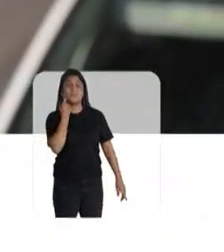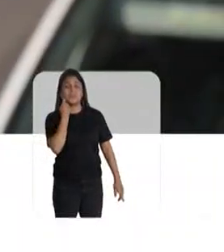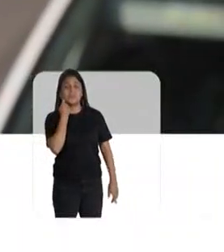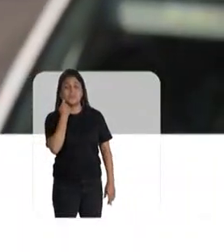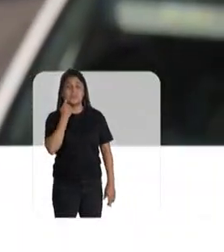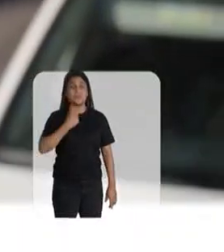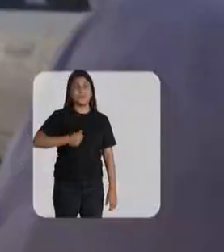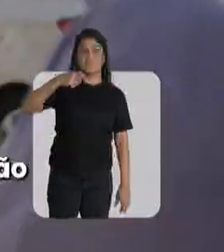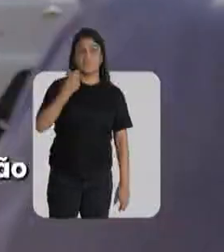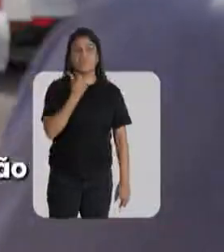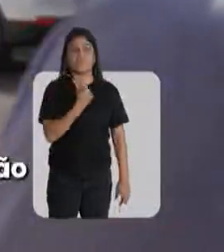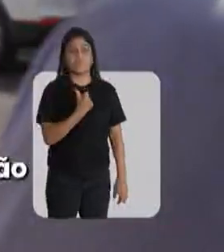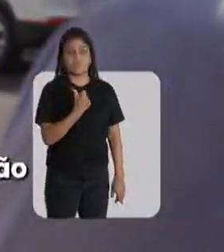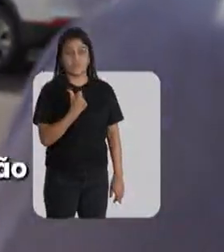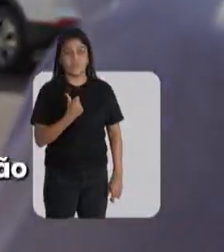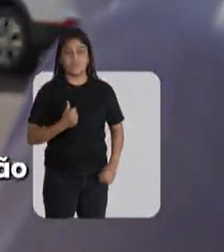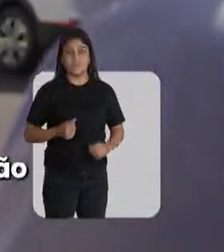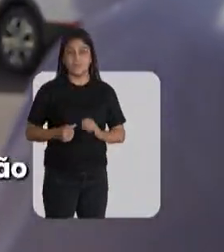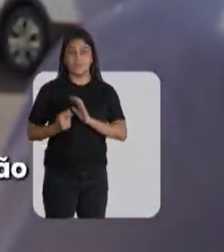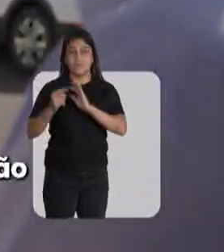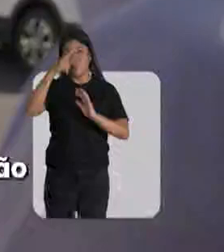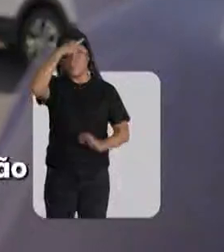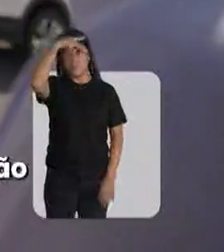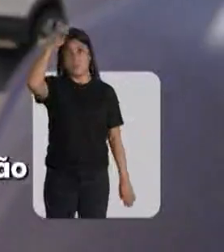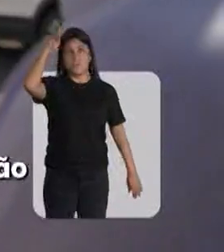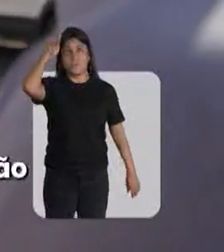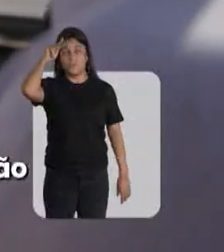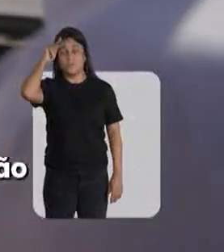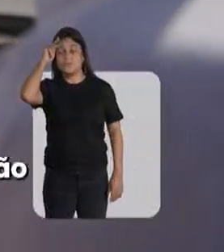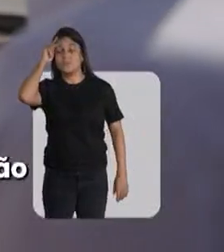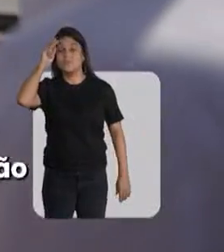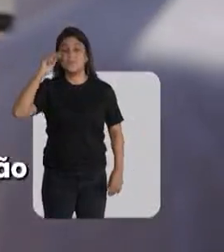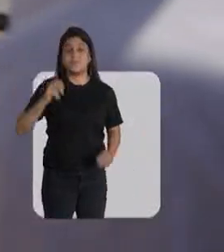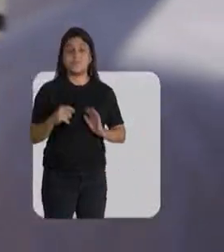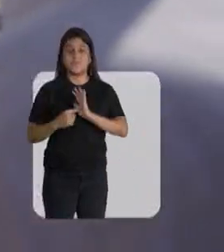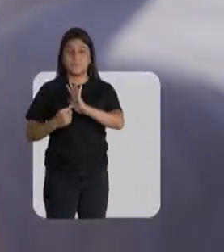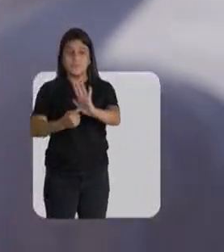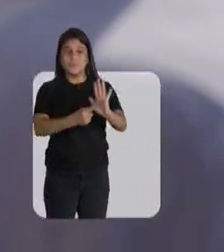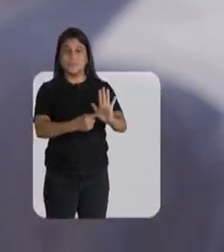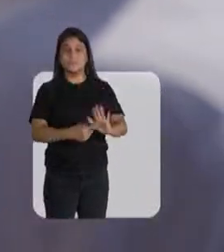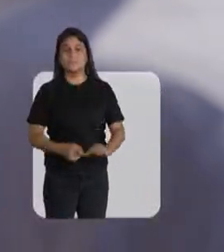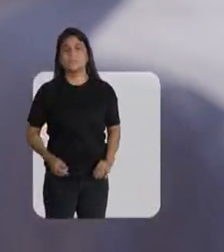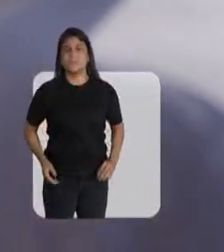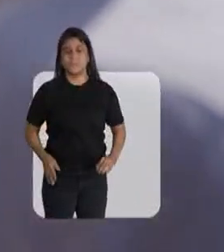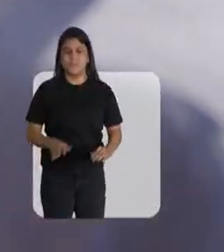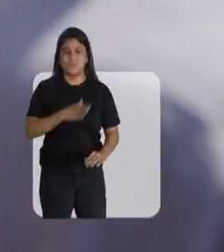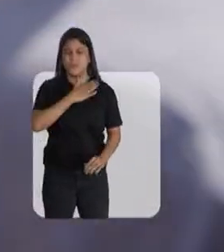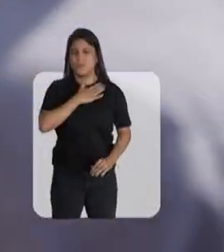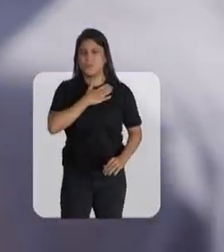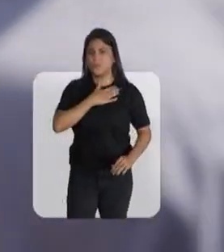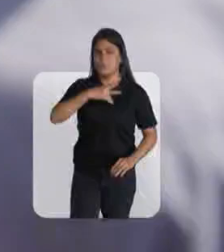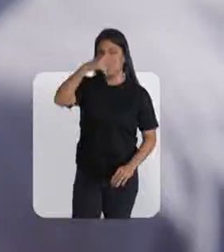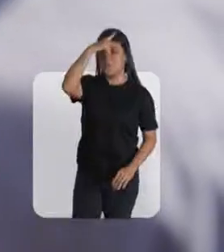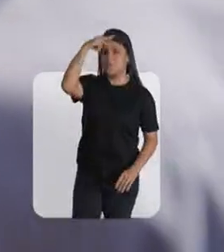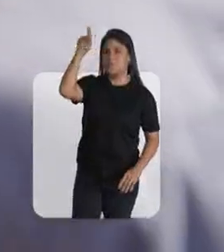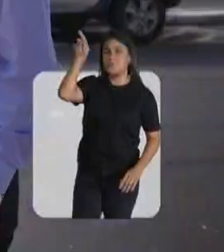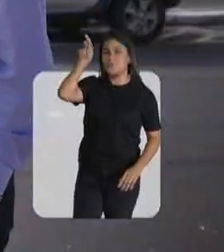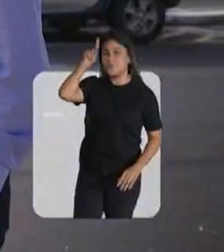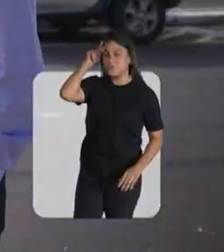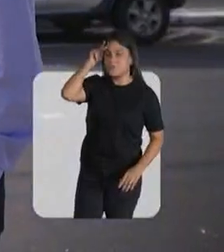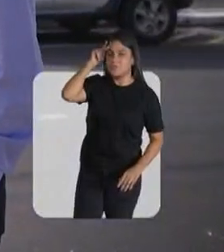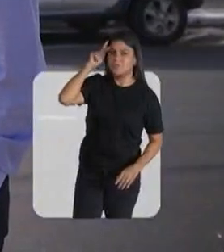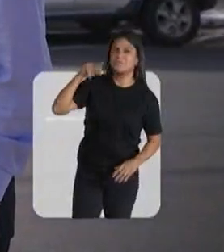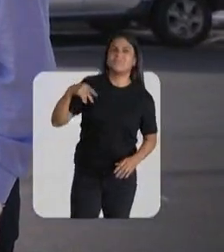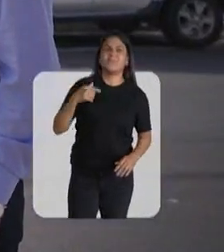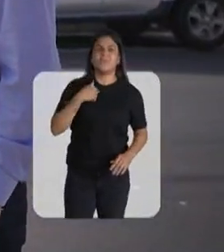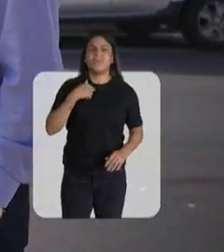domicílios atendidos no meu governo nós cuidamos muito da atenção básica colocamos mais quatro UBS em funcionamento